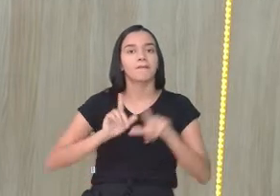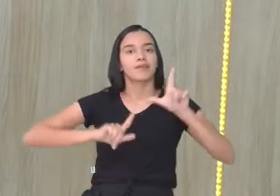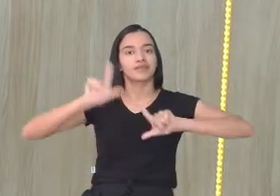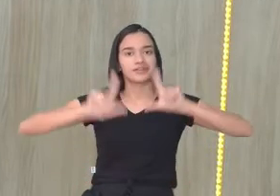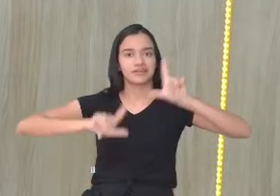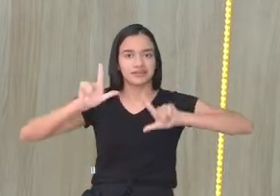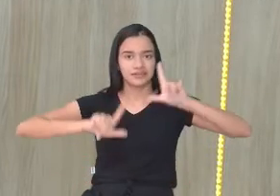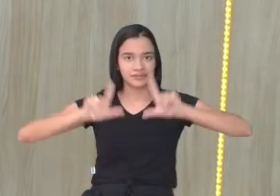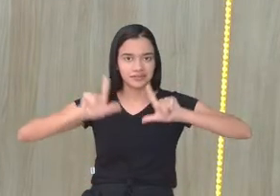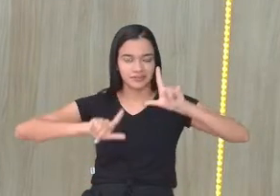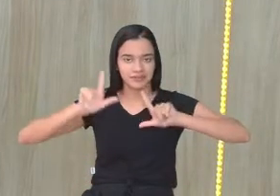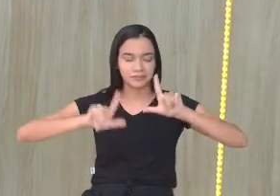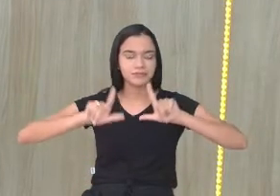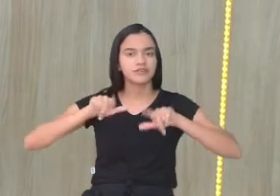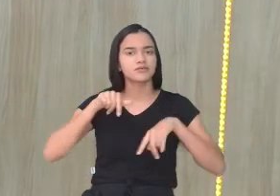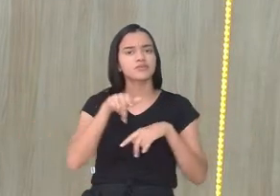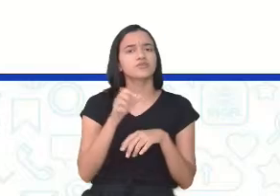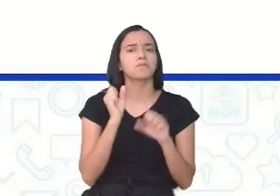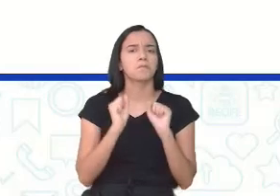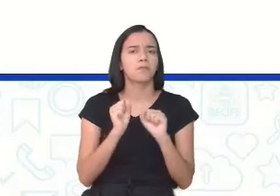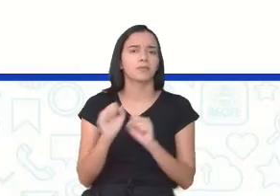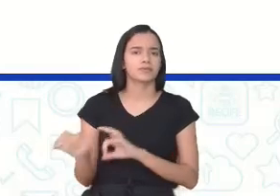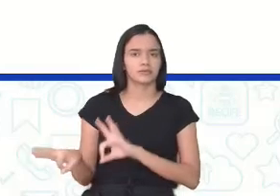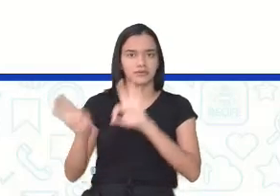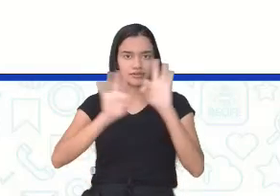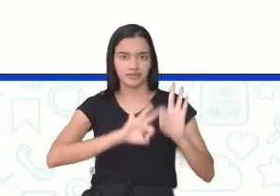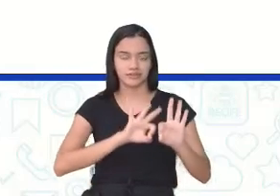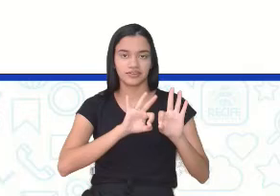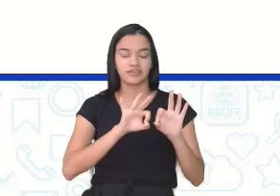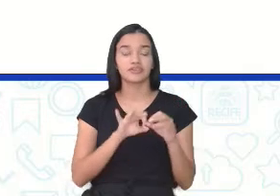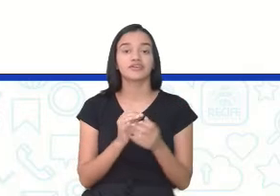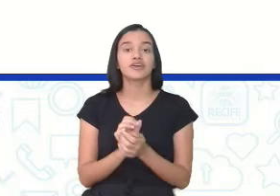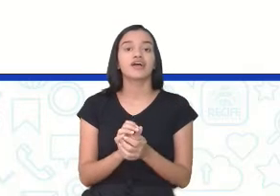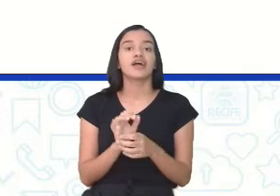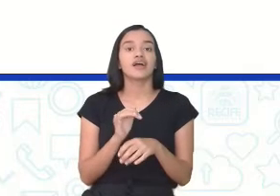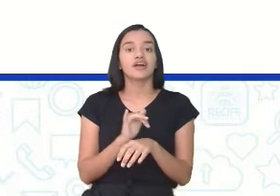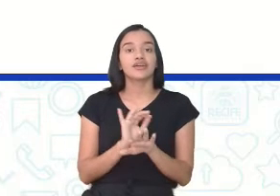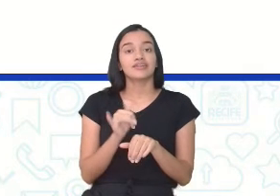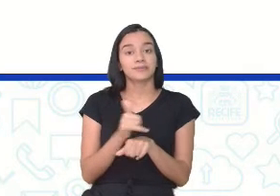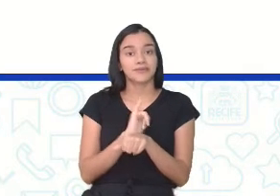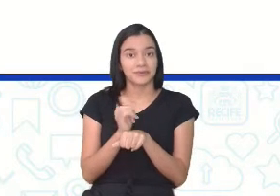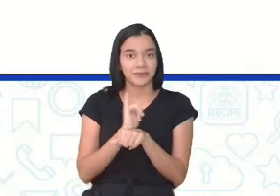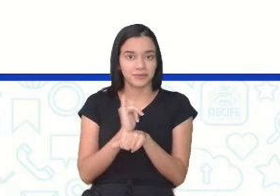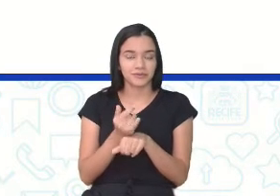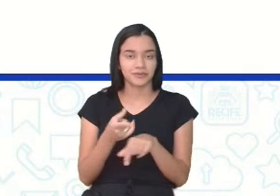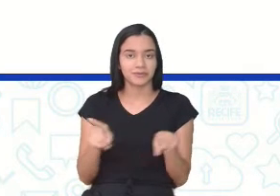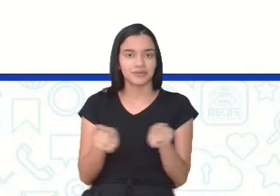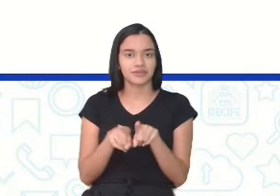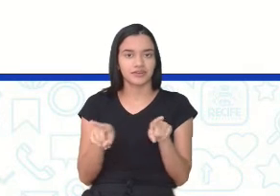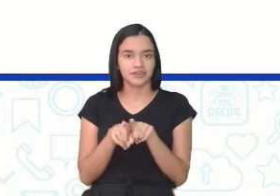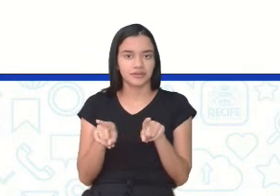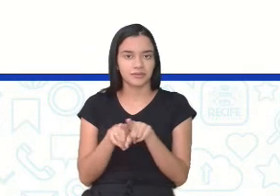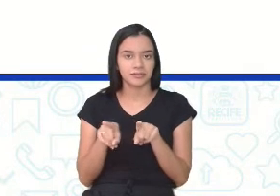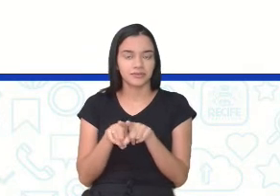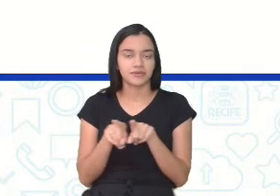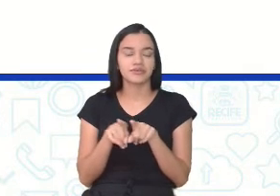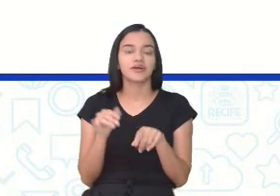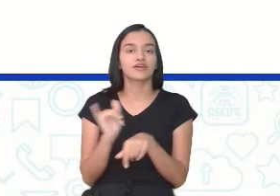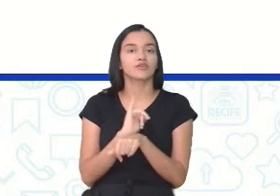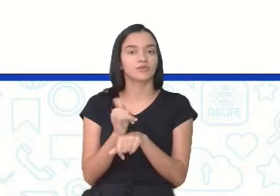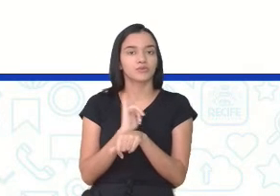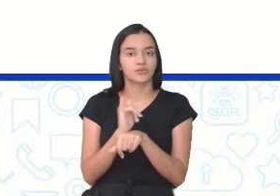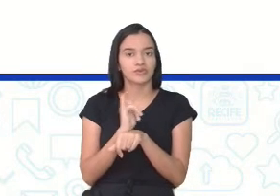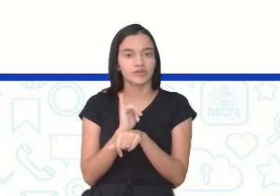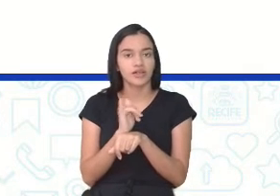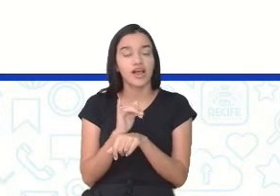TV. Então, vocês também podem assistir, né, no canalzinho do YouTube. Então, vai lá no YouTube,